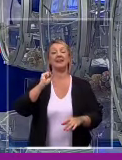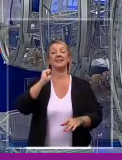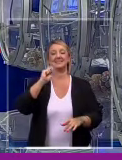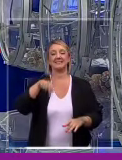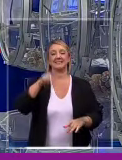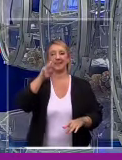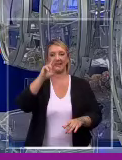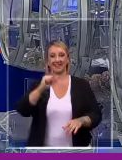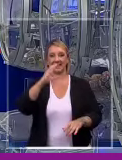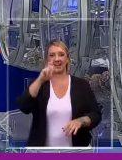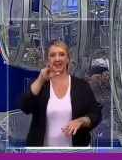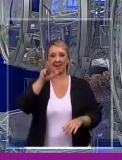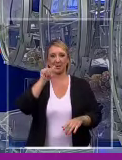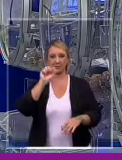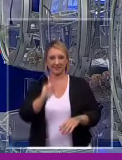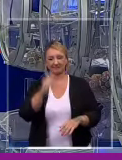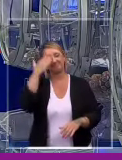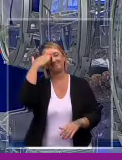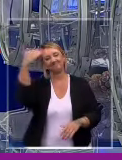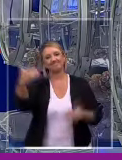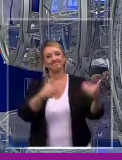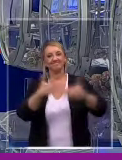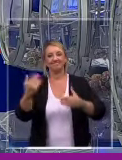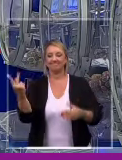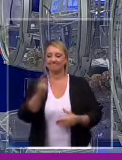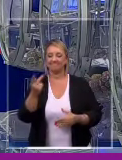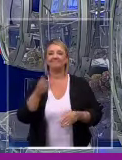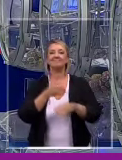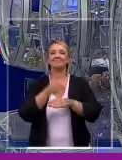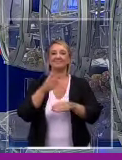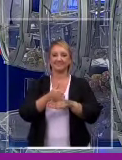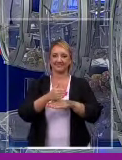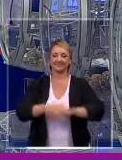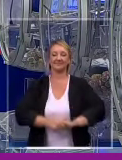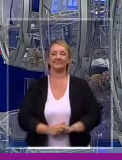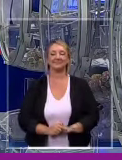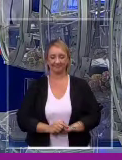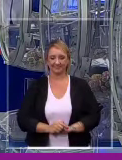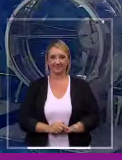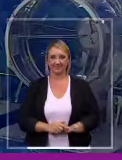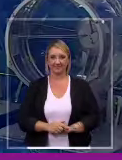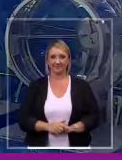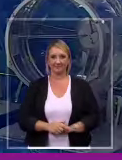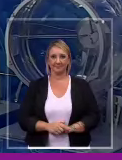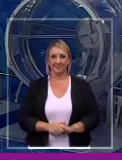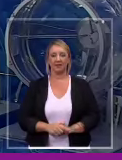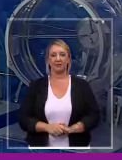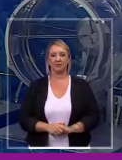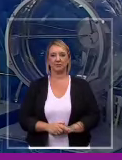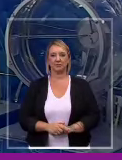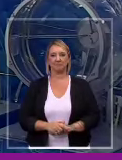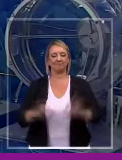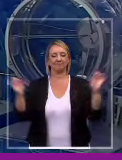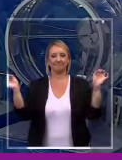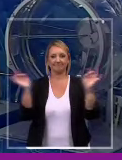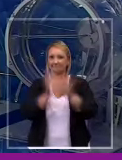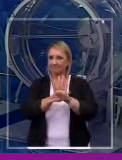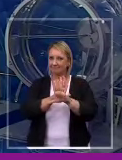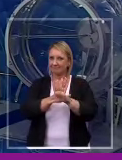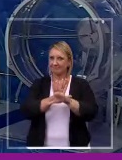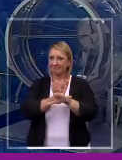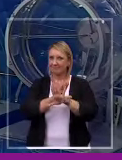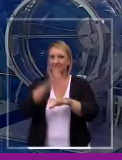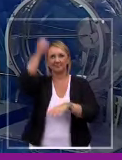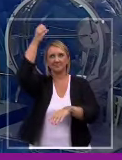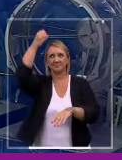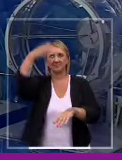senhora Cleusa. Mais uma vez agradecemos a presença e a participação delas nos sorteios desta noite. Tudo pronto? Suporte